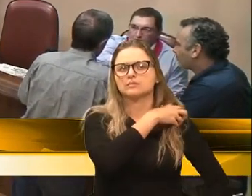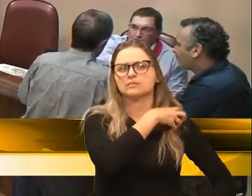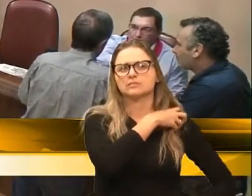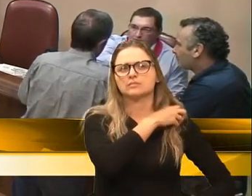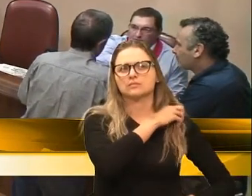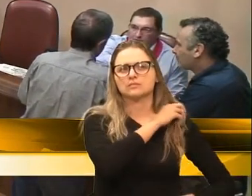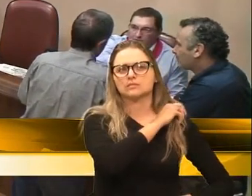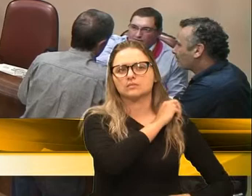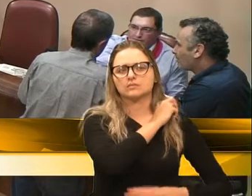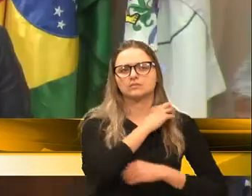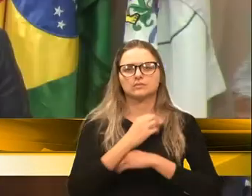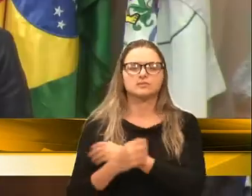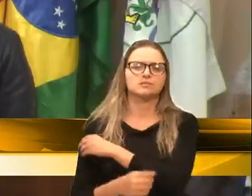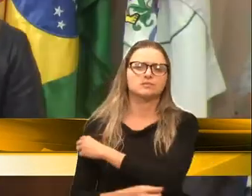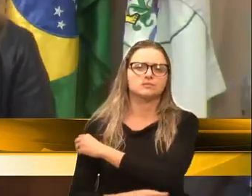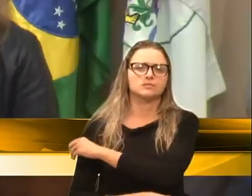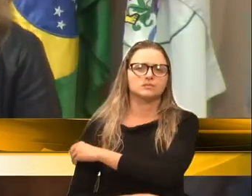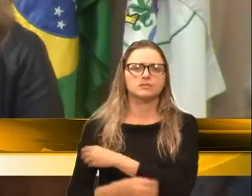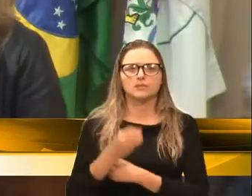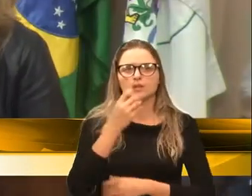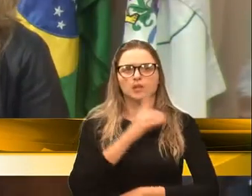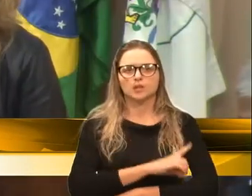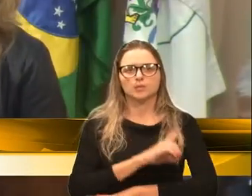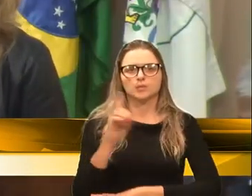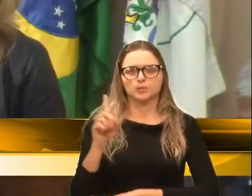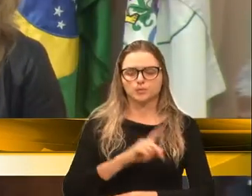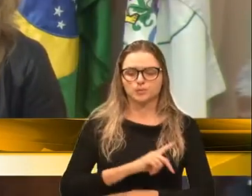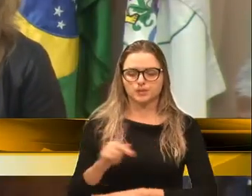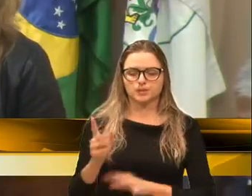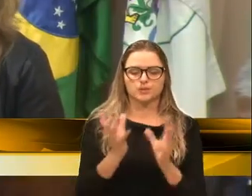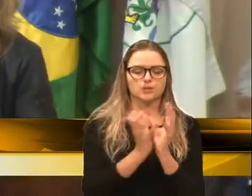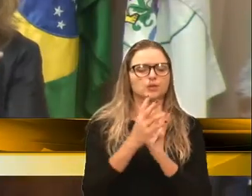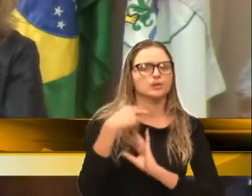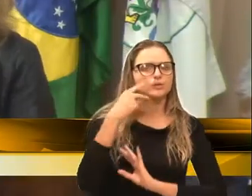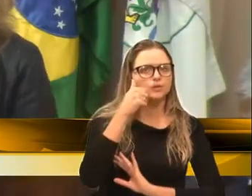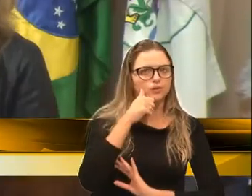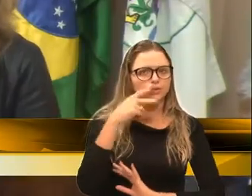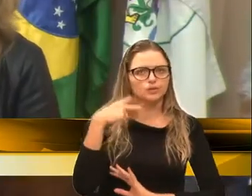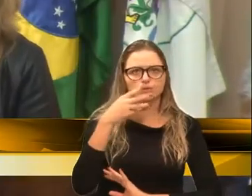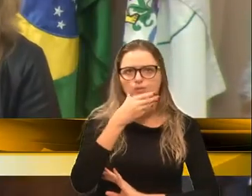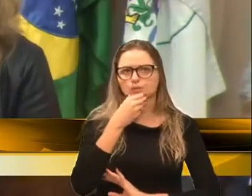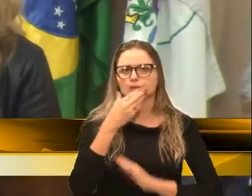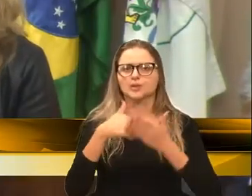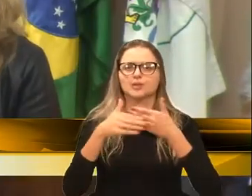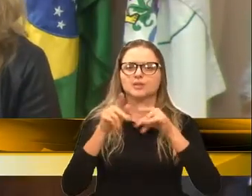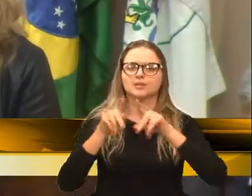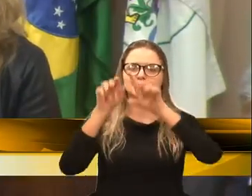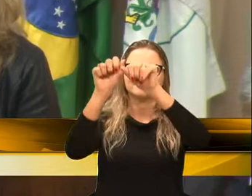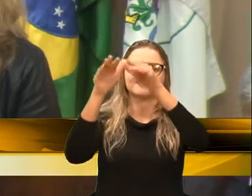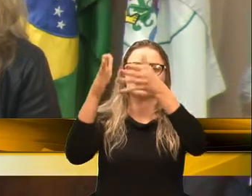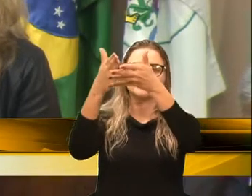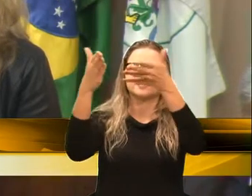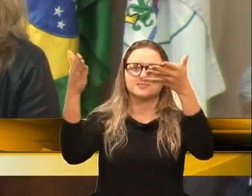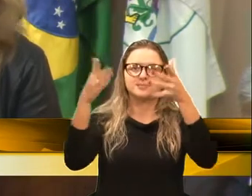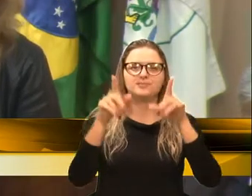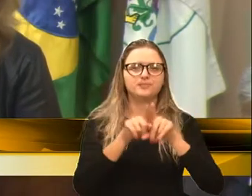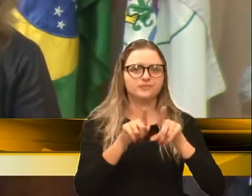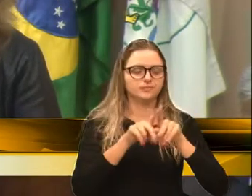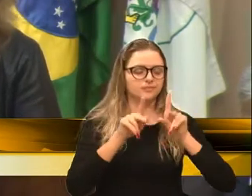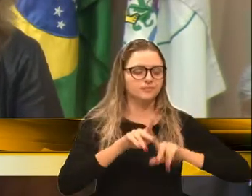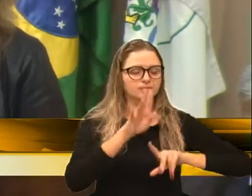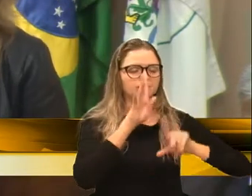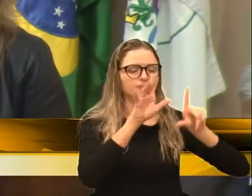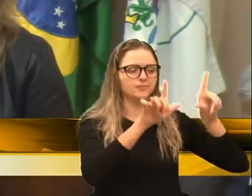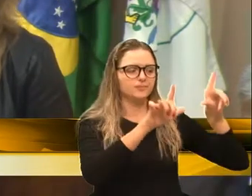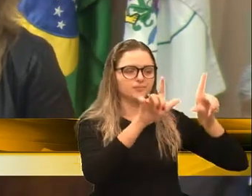Bom dia, presidente, colegas vereadoras, vereadores, pessoal que nos assiste aqui no plenário, pela TV Câmara e pelas